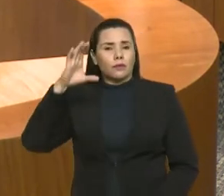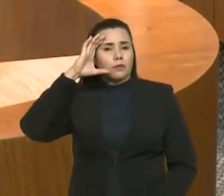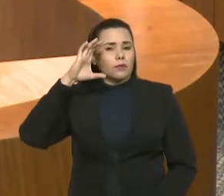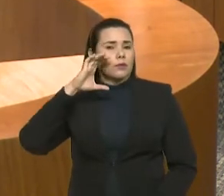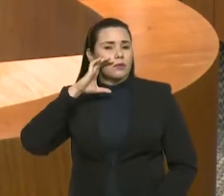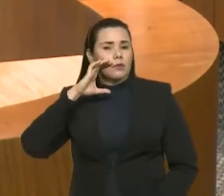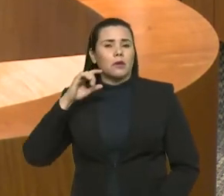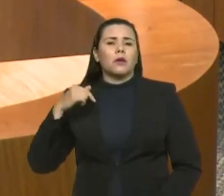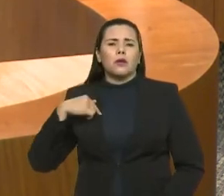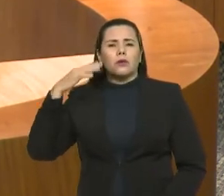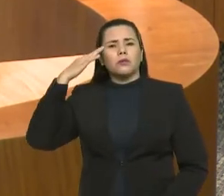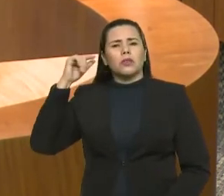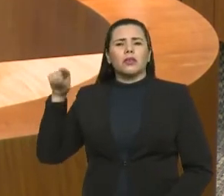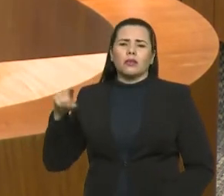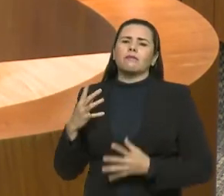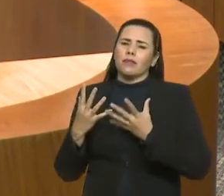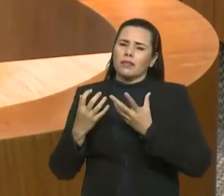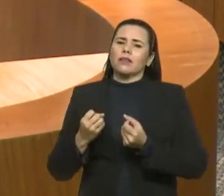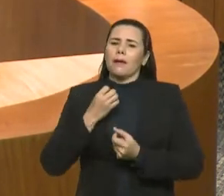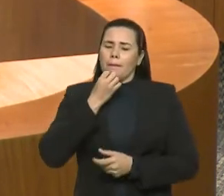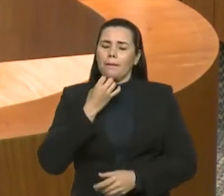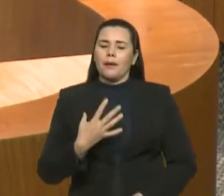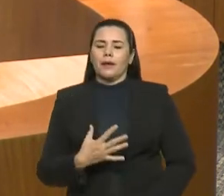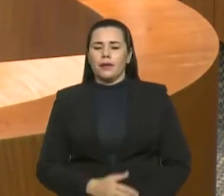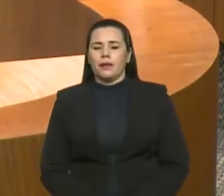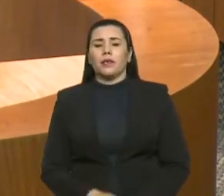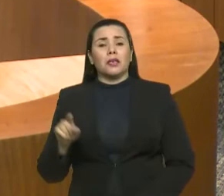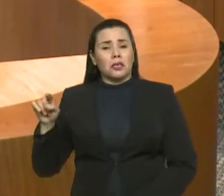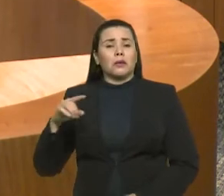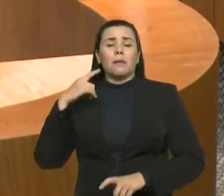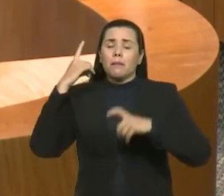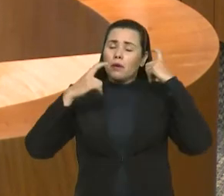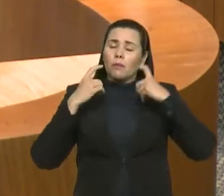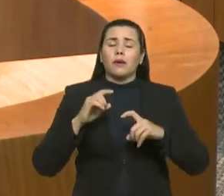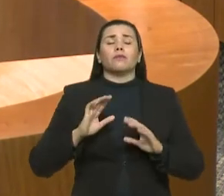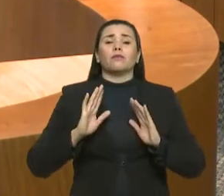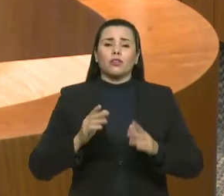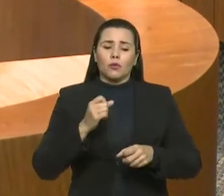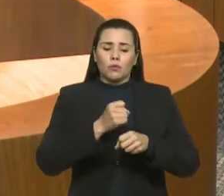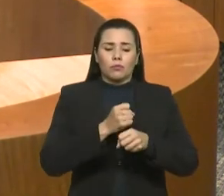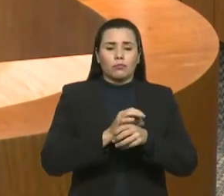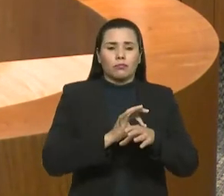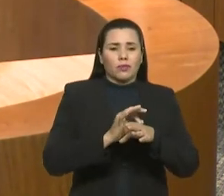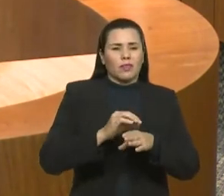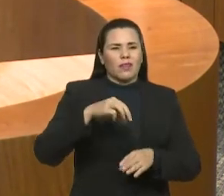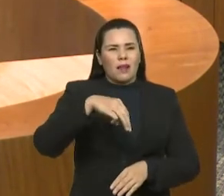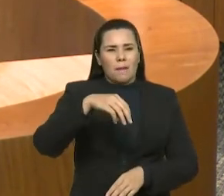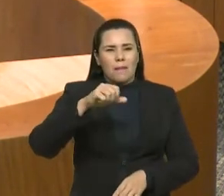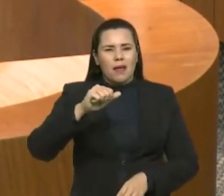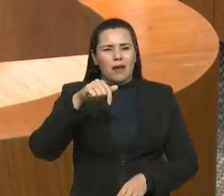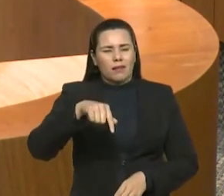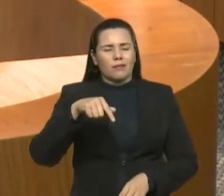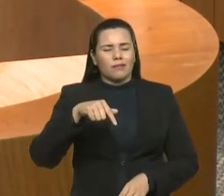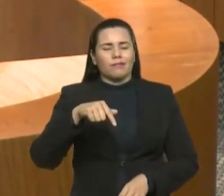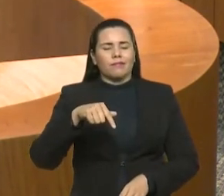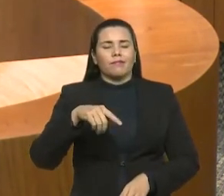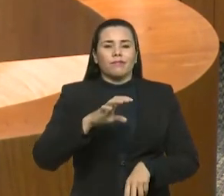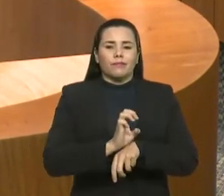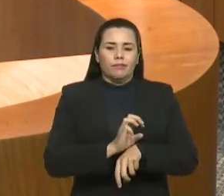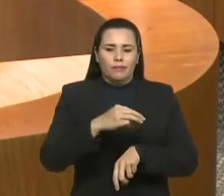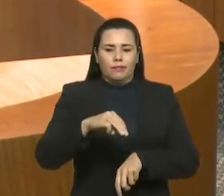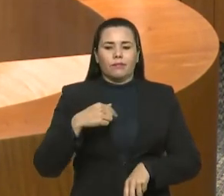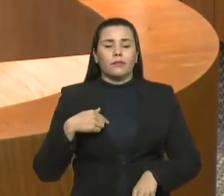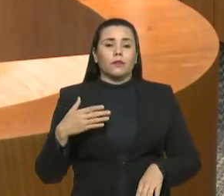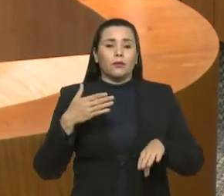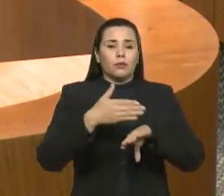com as MAs todo ano. Aliás, não só com as MAs. Eu tive a oportunidade de fazer uma visita a São Pedro Água Branca, onde